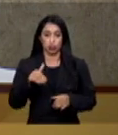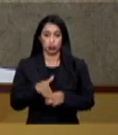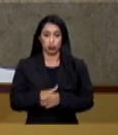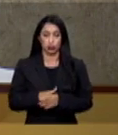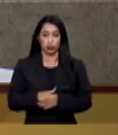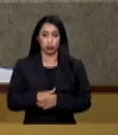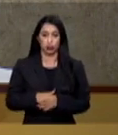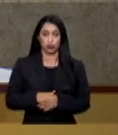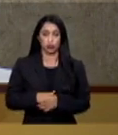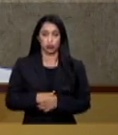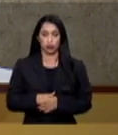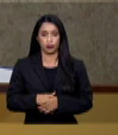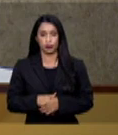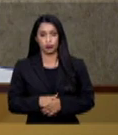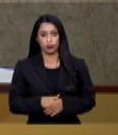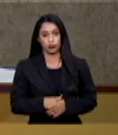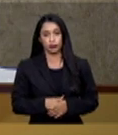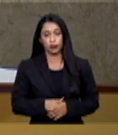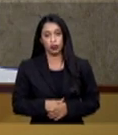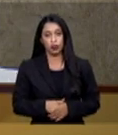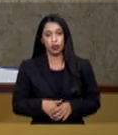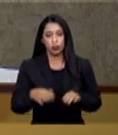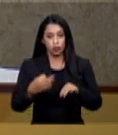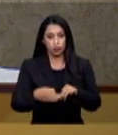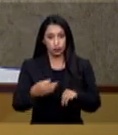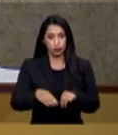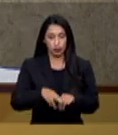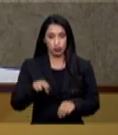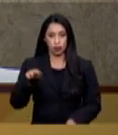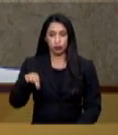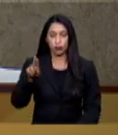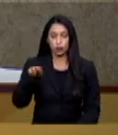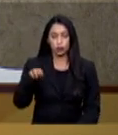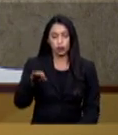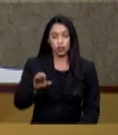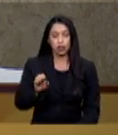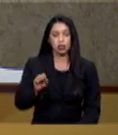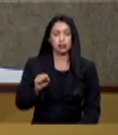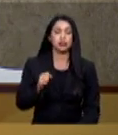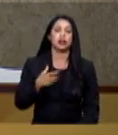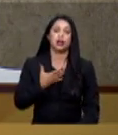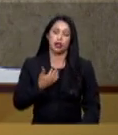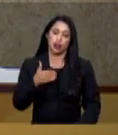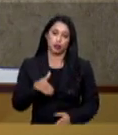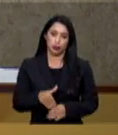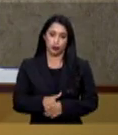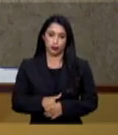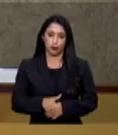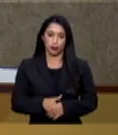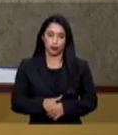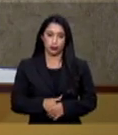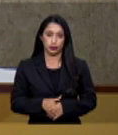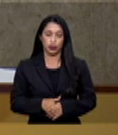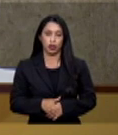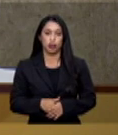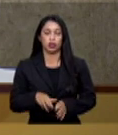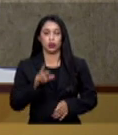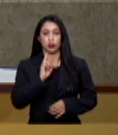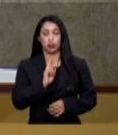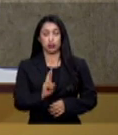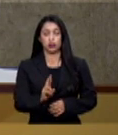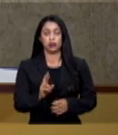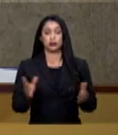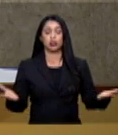voto do ministro Cássio Nunes Marques. É assim que voto e proclamo o resultado